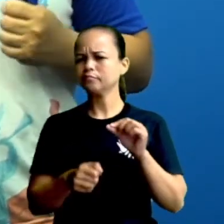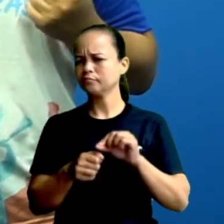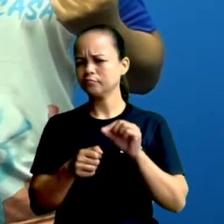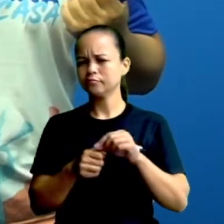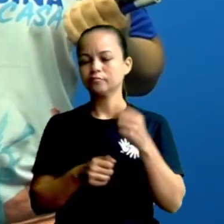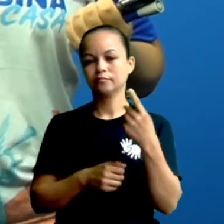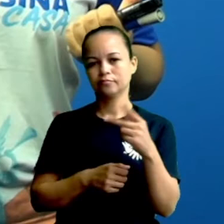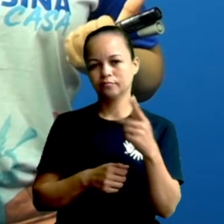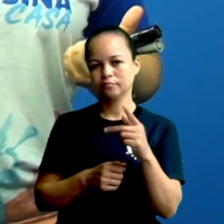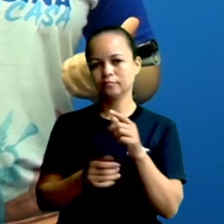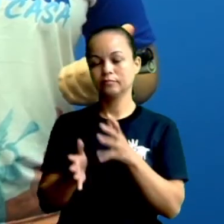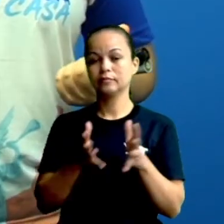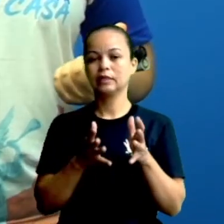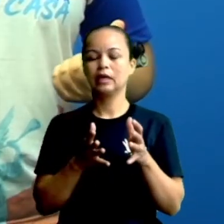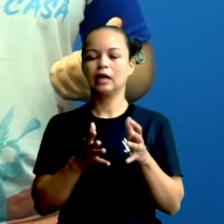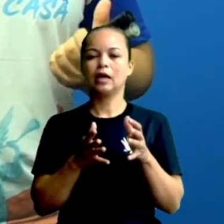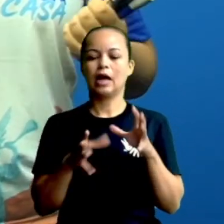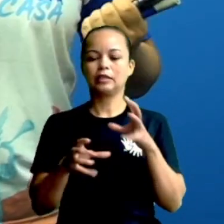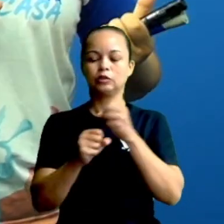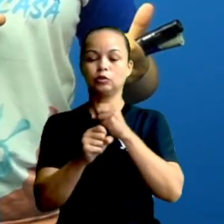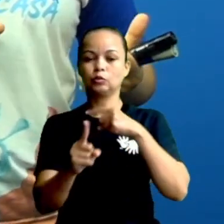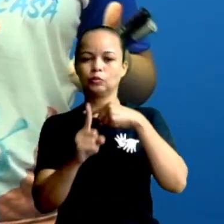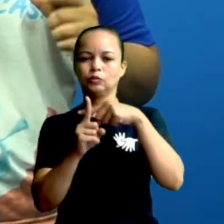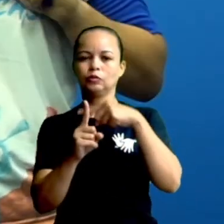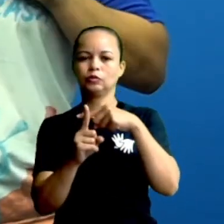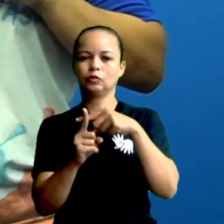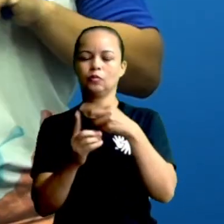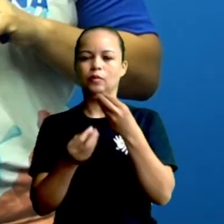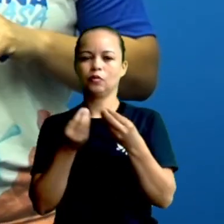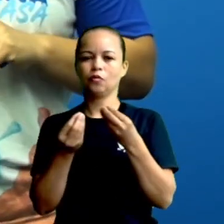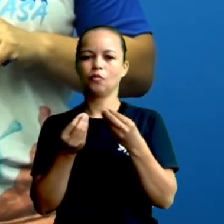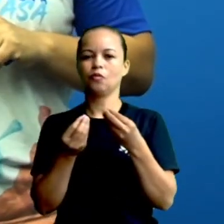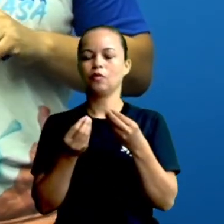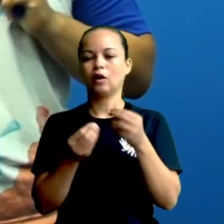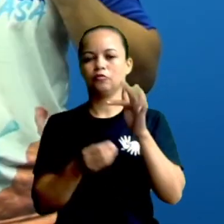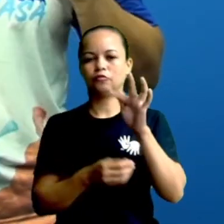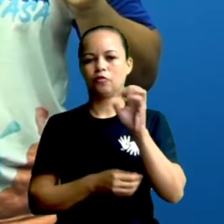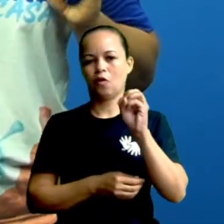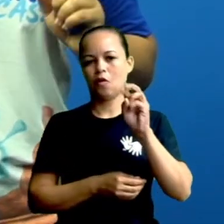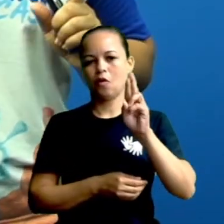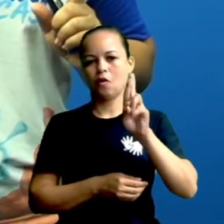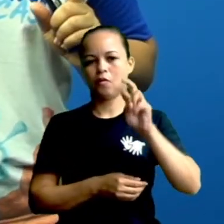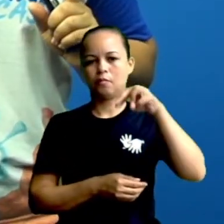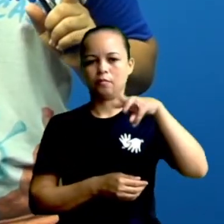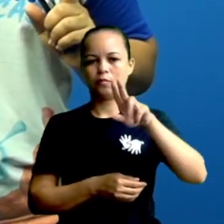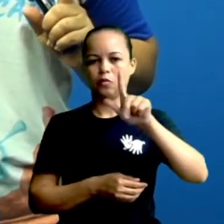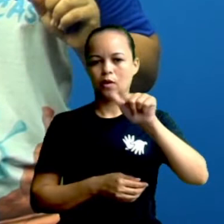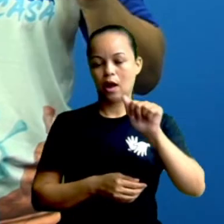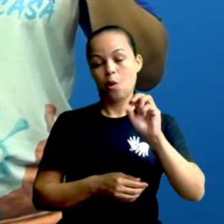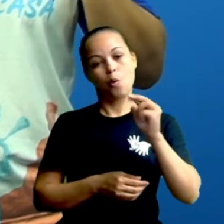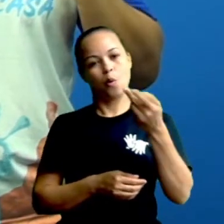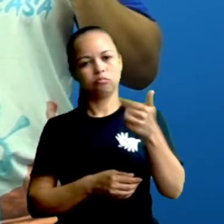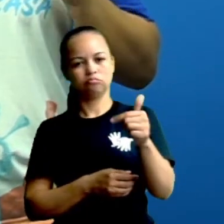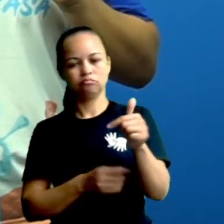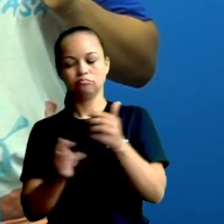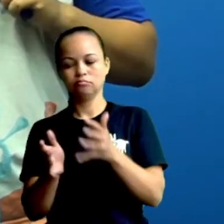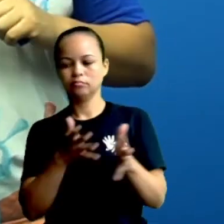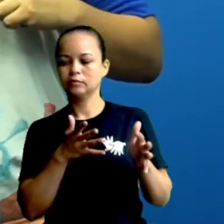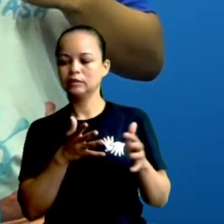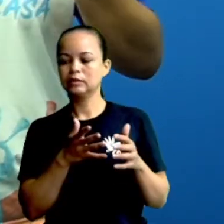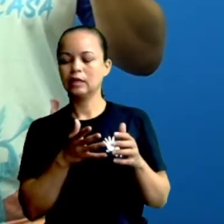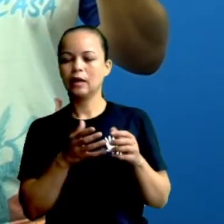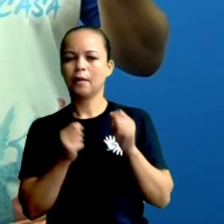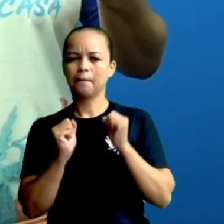fazer soma de ângulos internos com fórmula e sem fórmula. Tem como a gente fazer soma